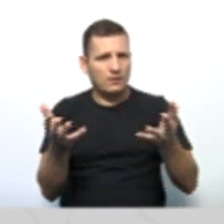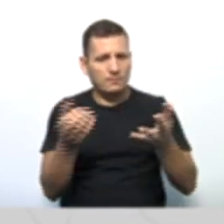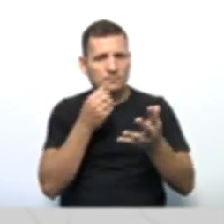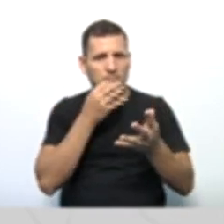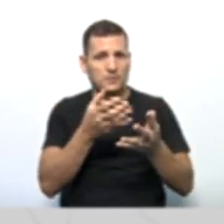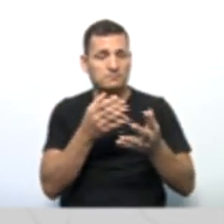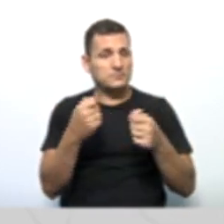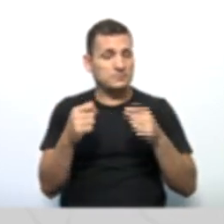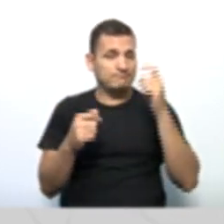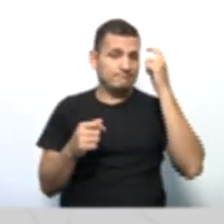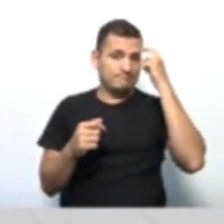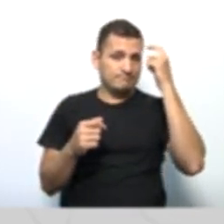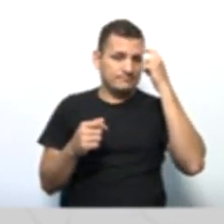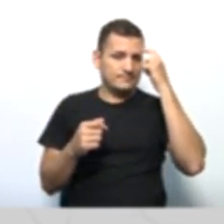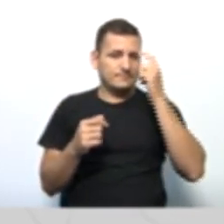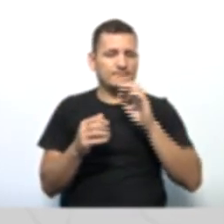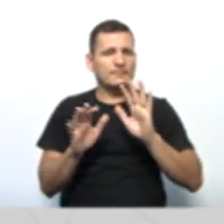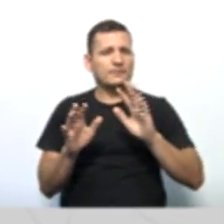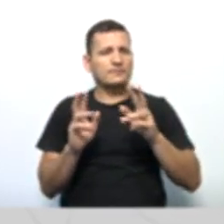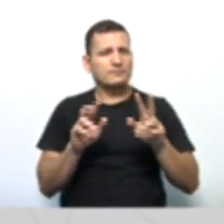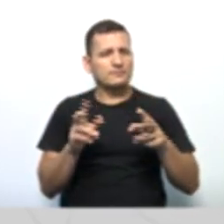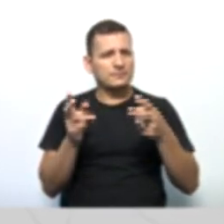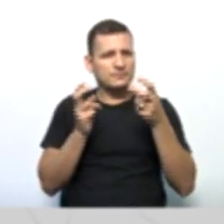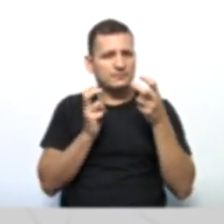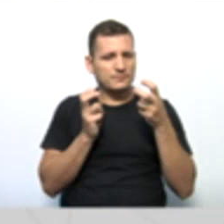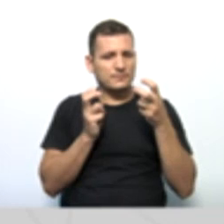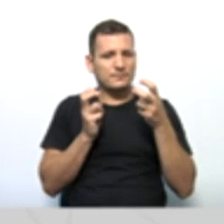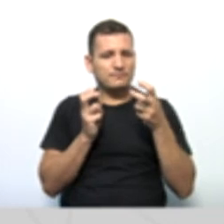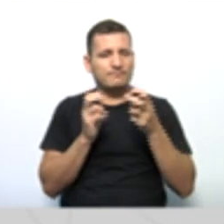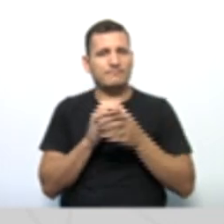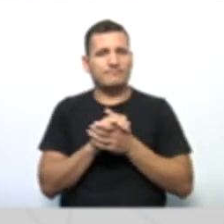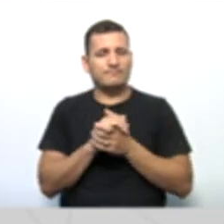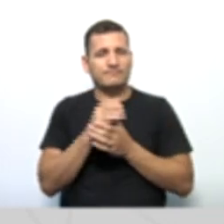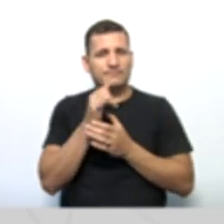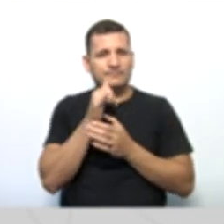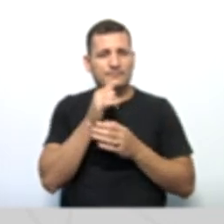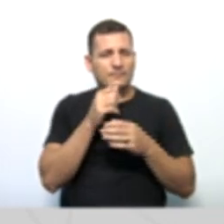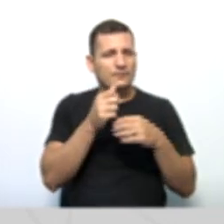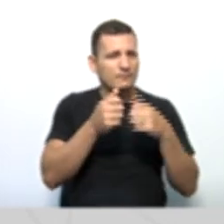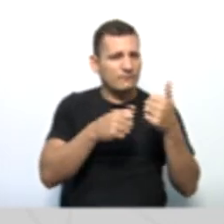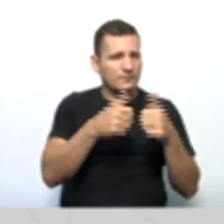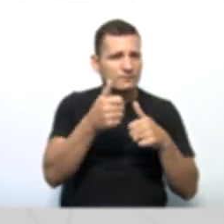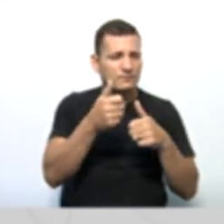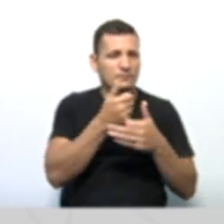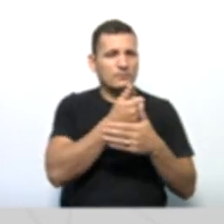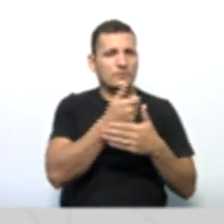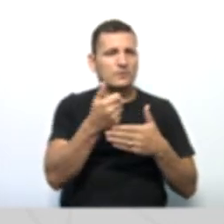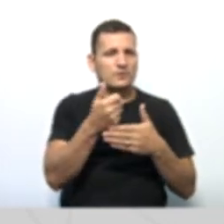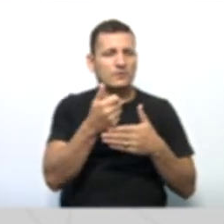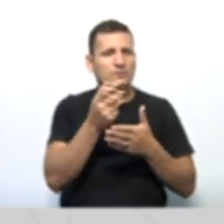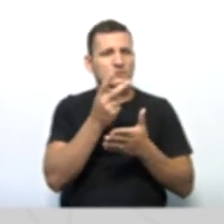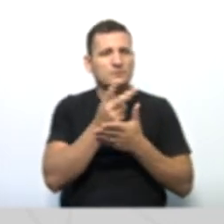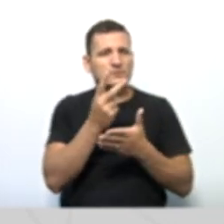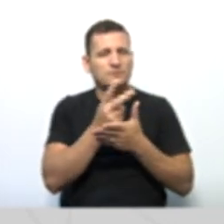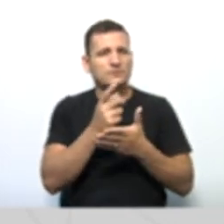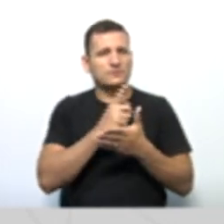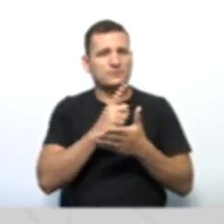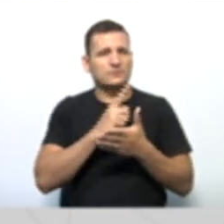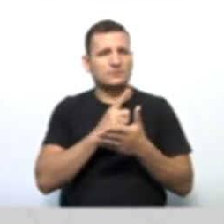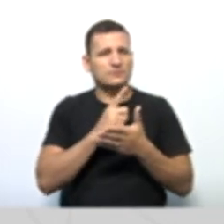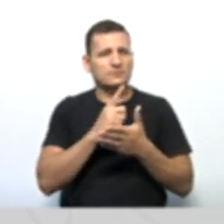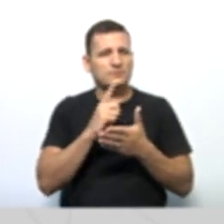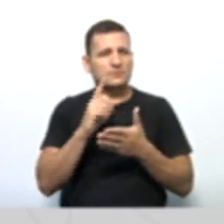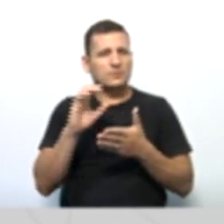vocês perceberam, isso quer dizer que a avaliação de uma ação moral vai depender sempre das suas